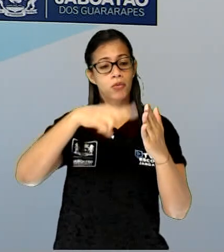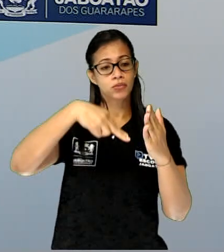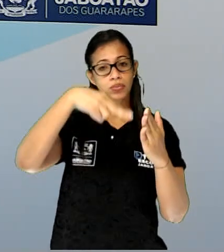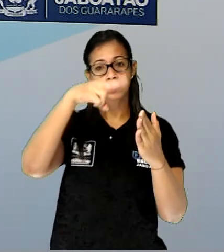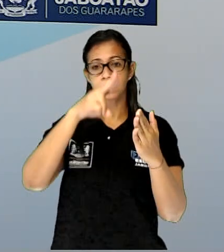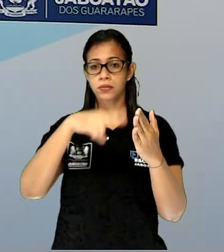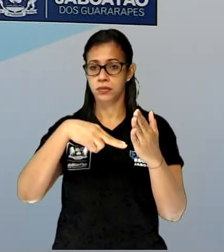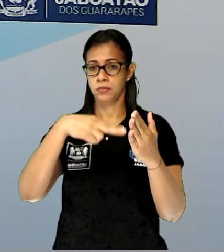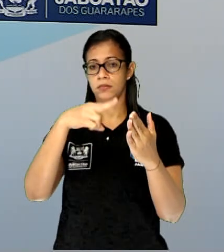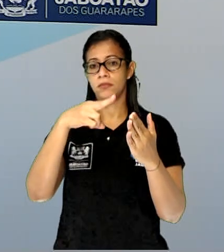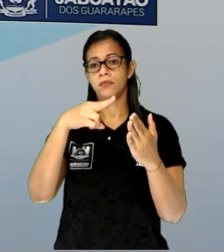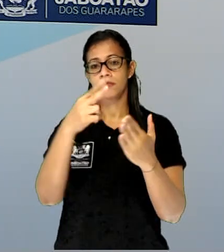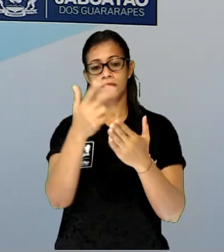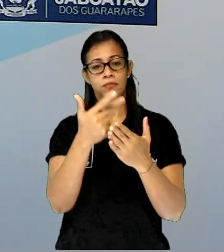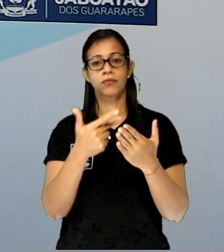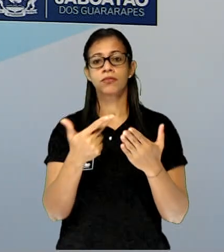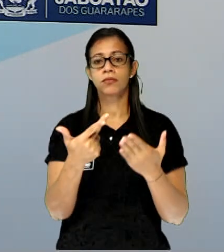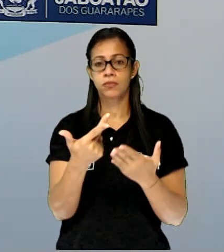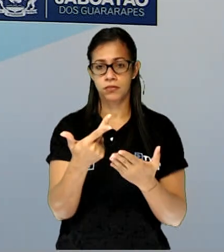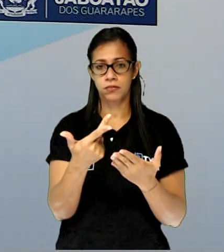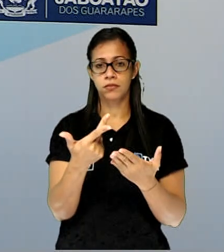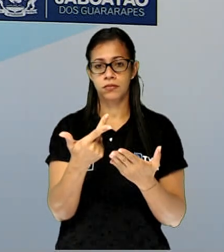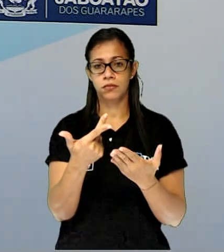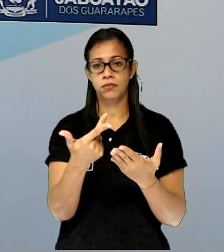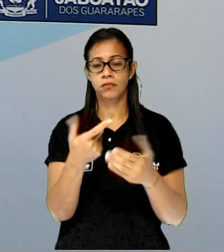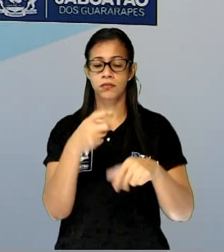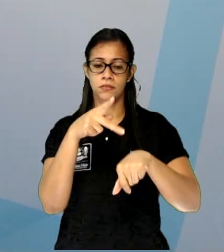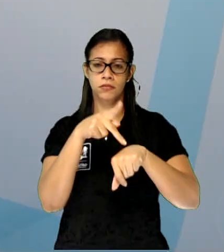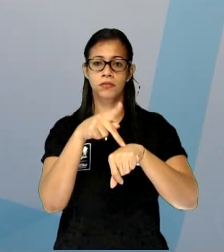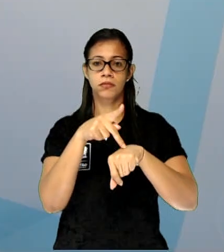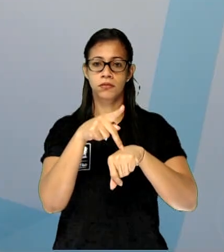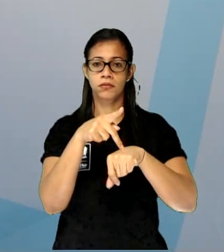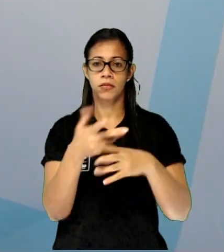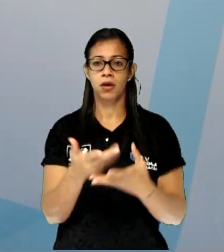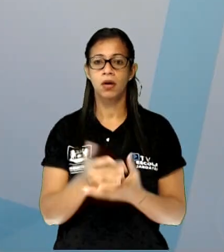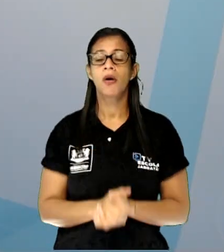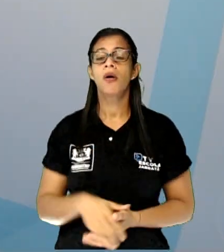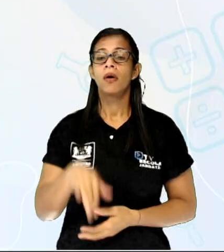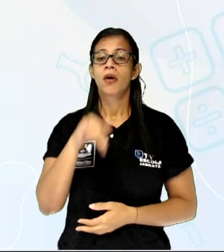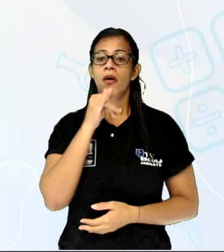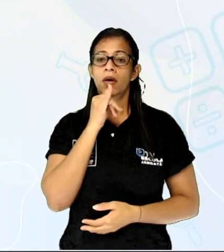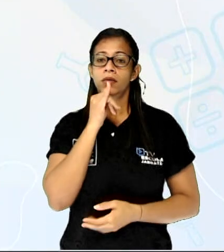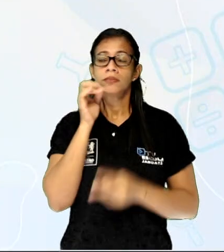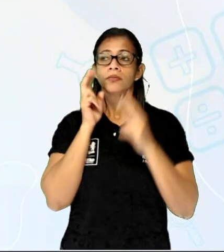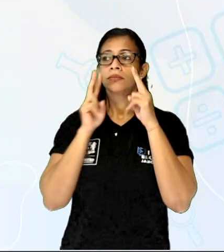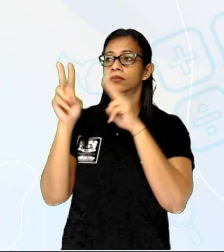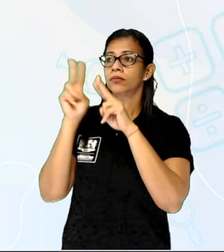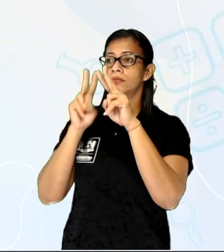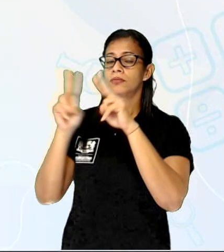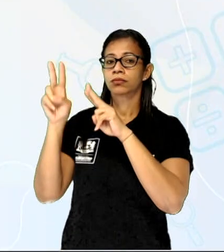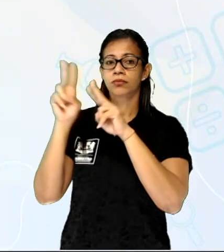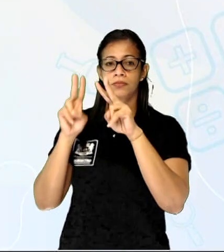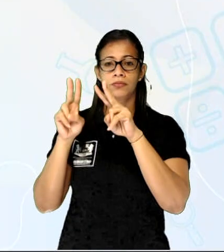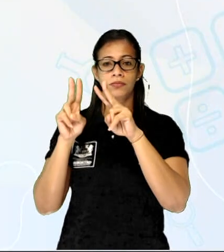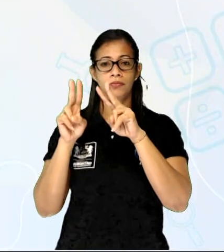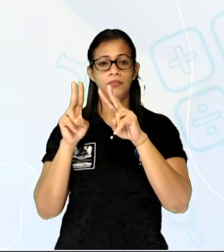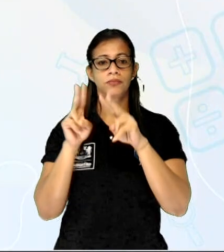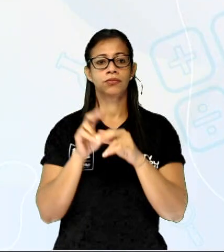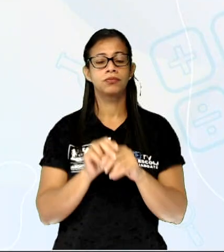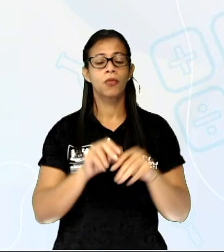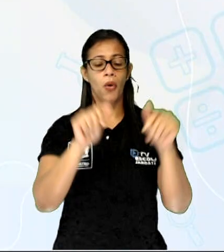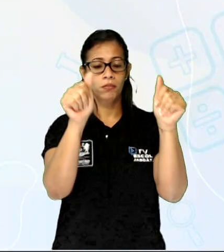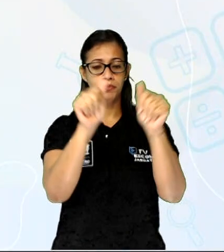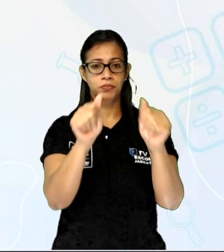aí, por exemplo, nós temos aqui a Vênus Steatopygia. O que é a Vênus Steatopygia? Essa é a Vênus de